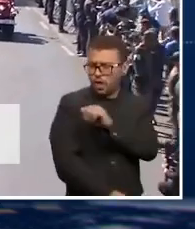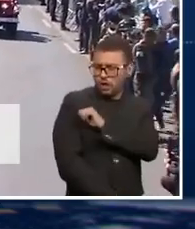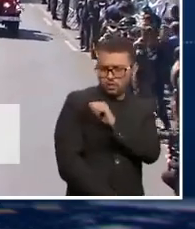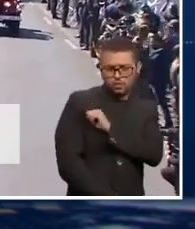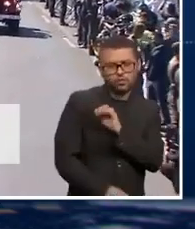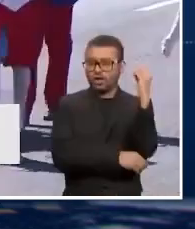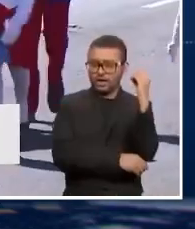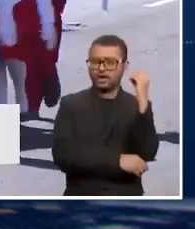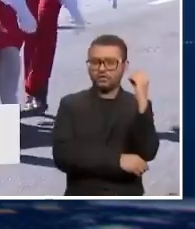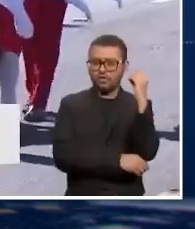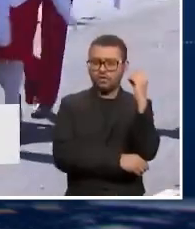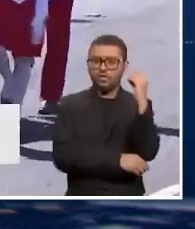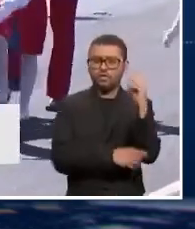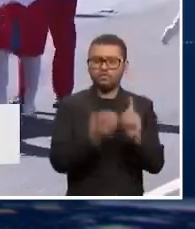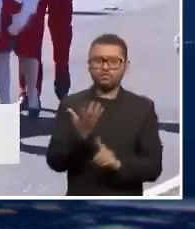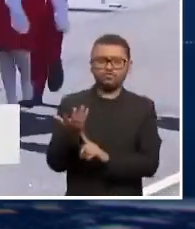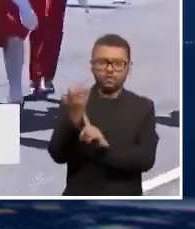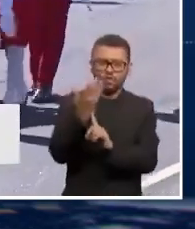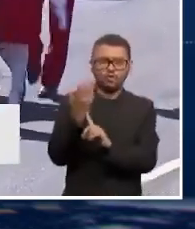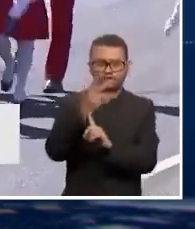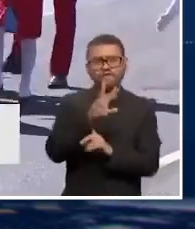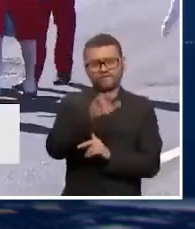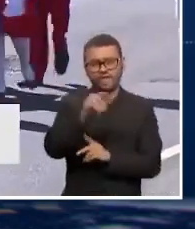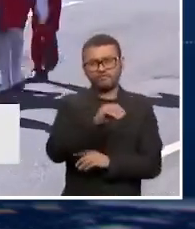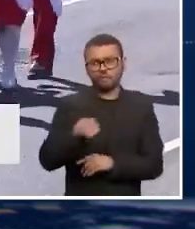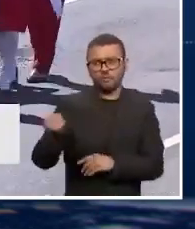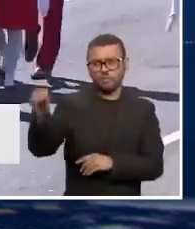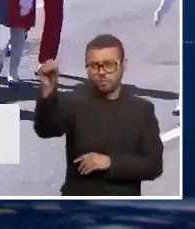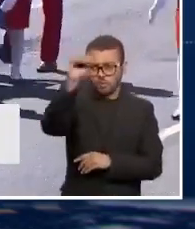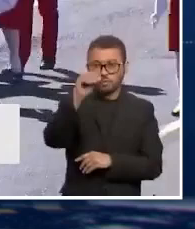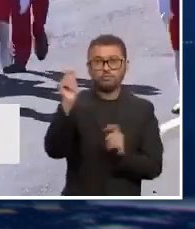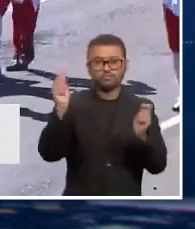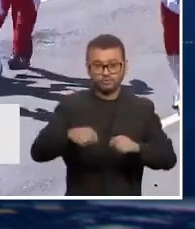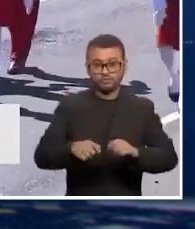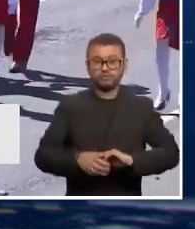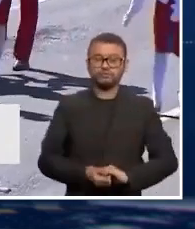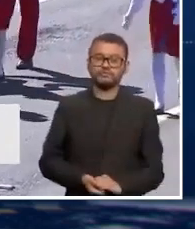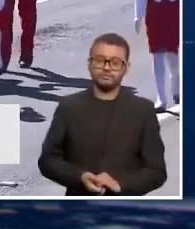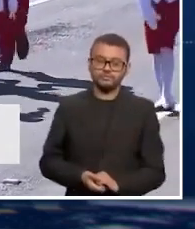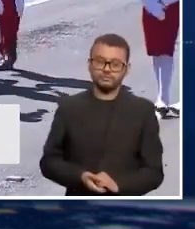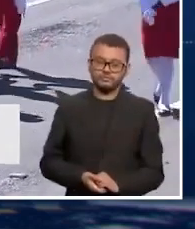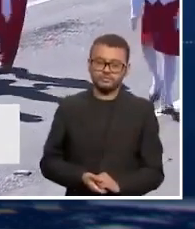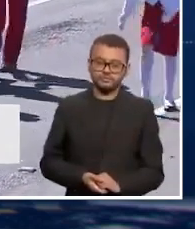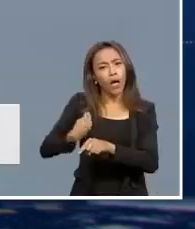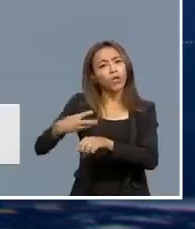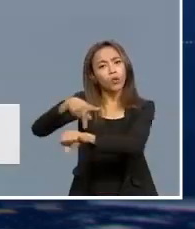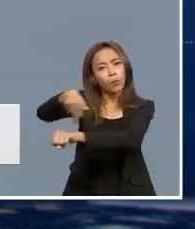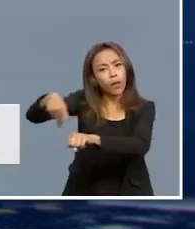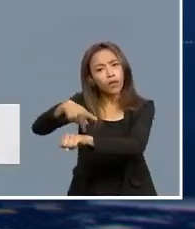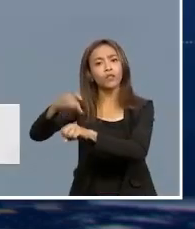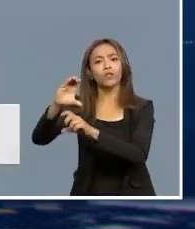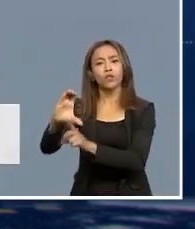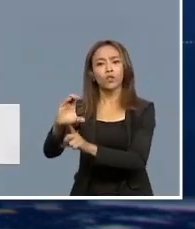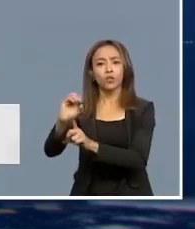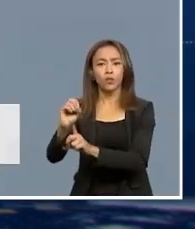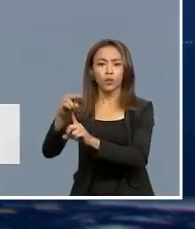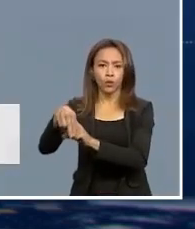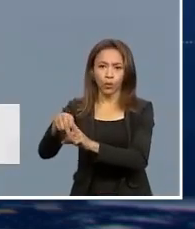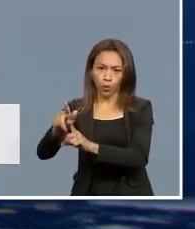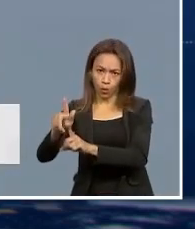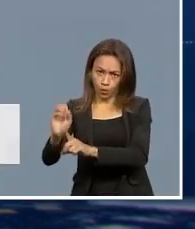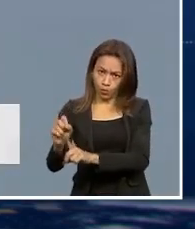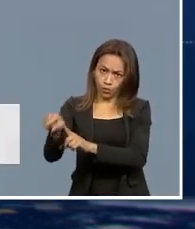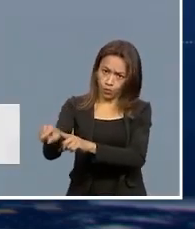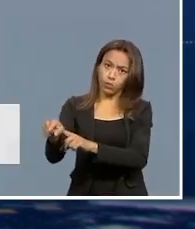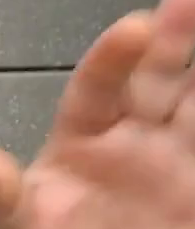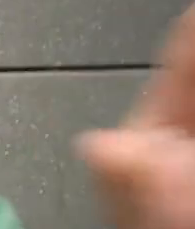o Brasil precisa de paz, não de guerra como nós temos hoje, de vingança e revanchismo. Paulo